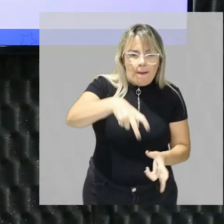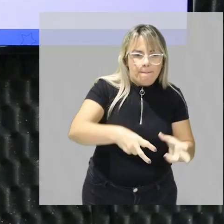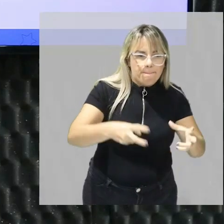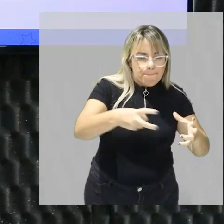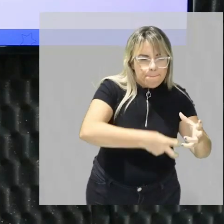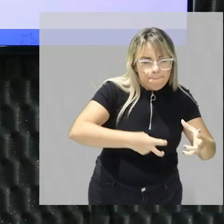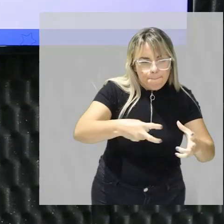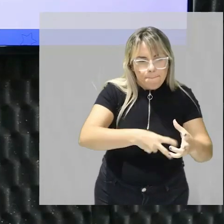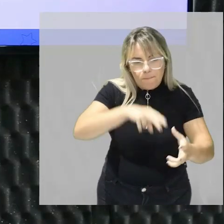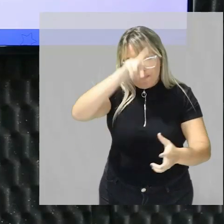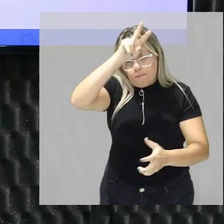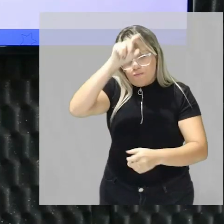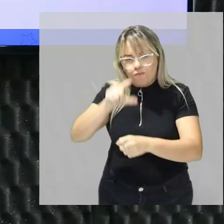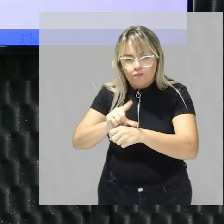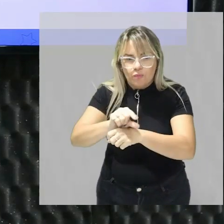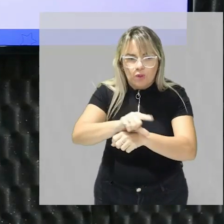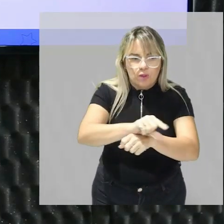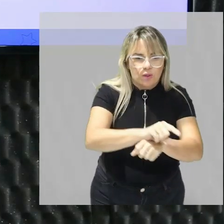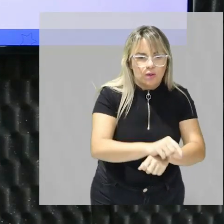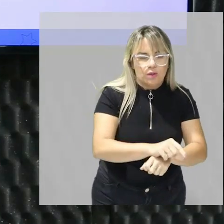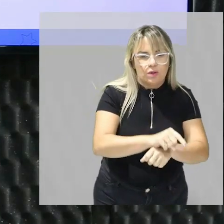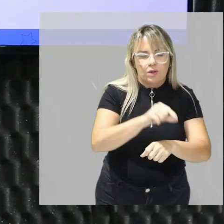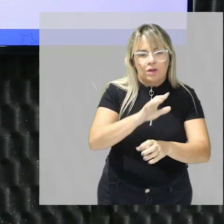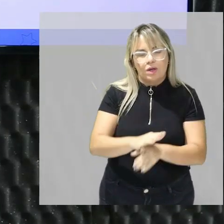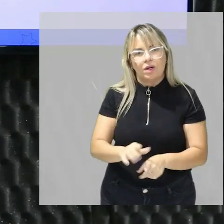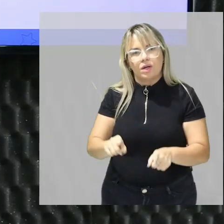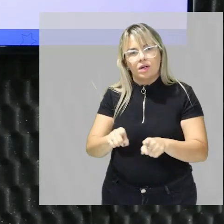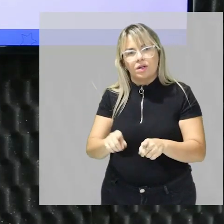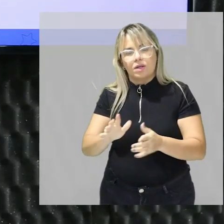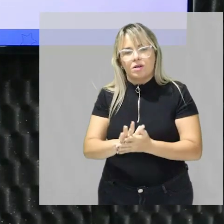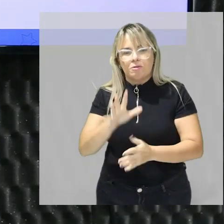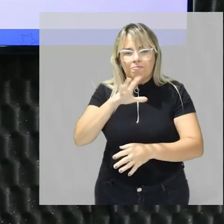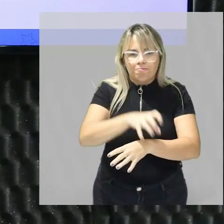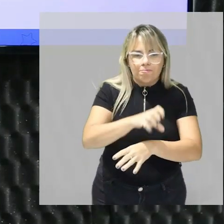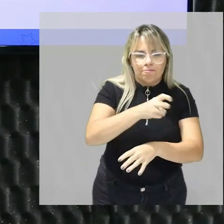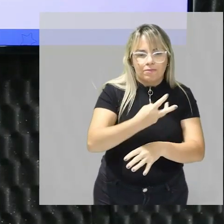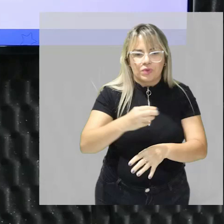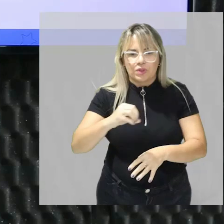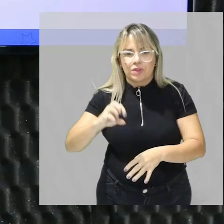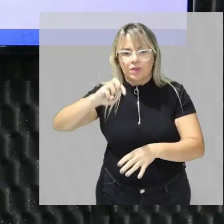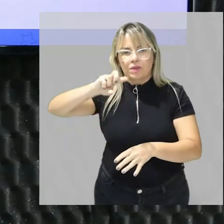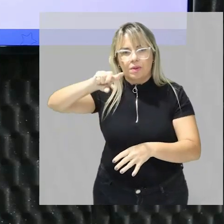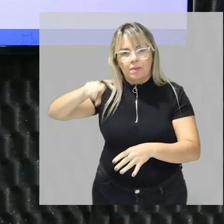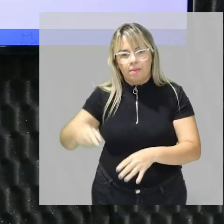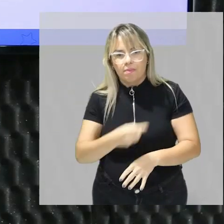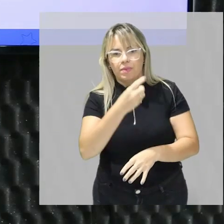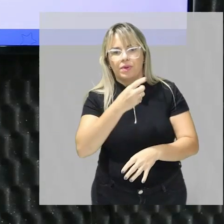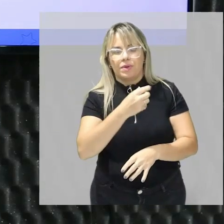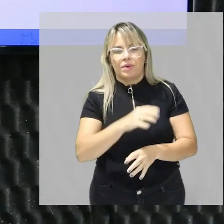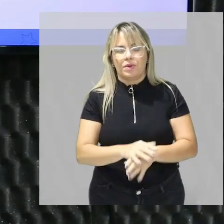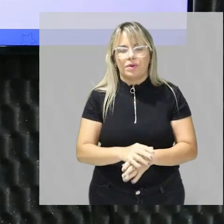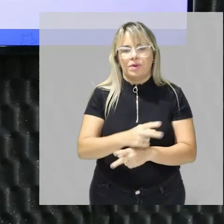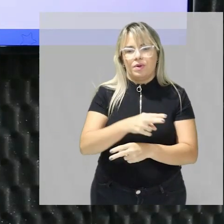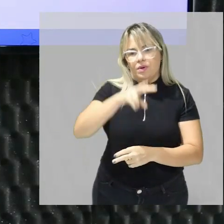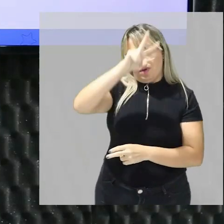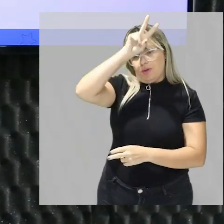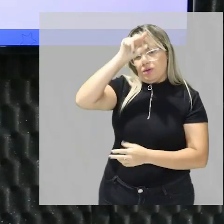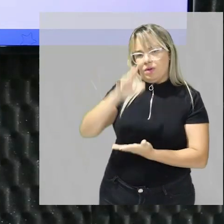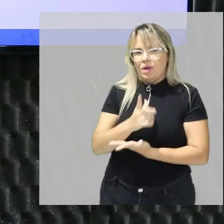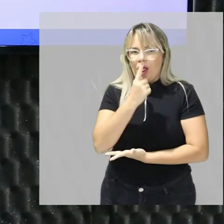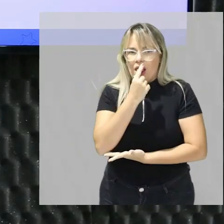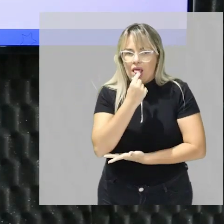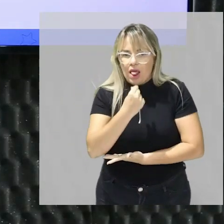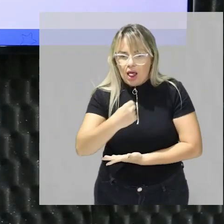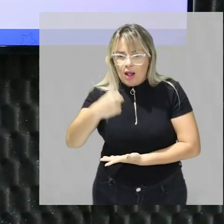cupizeiros, capturando até 30 mil insetos ao longo do dia, com a sua língua